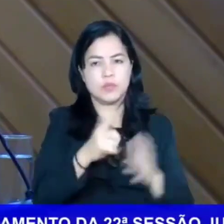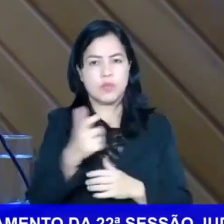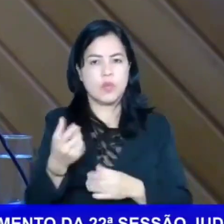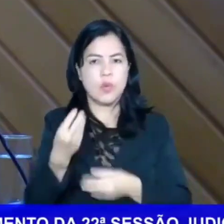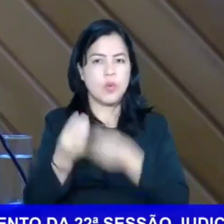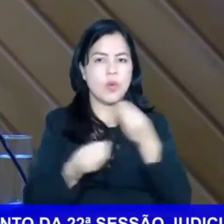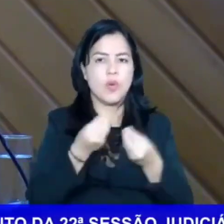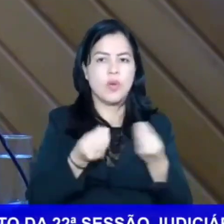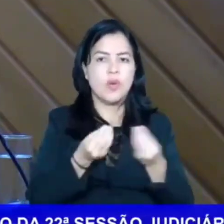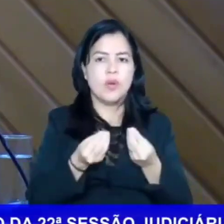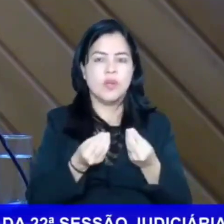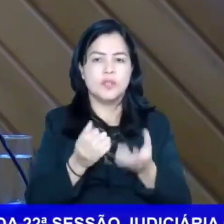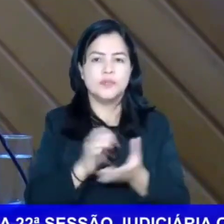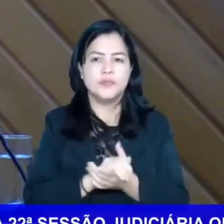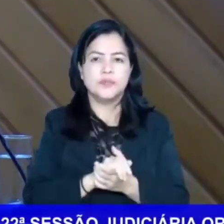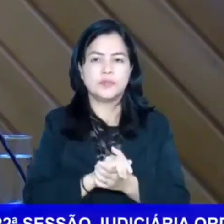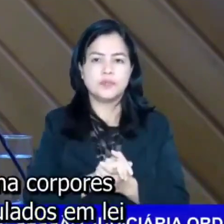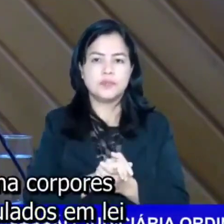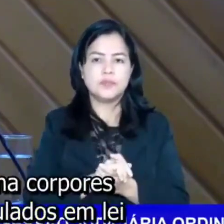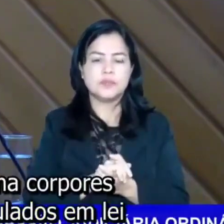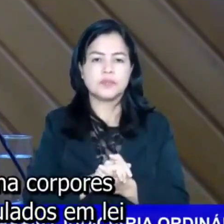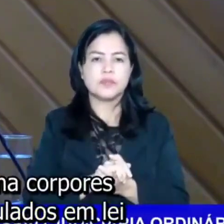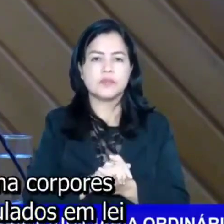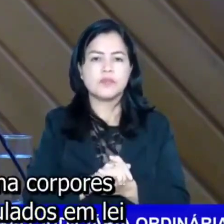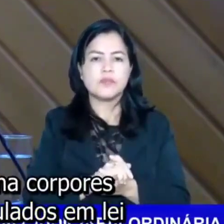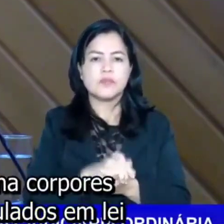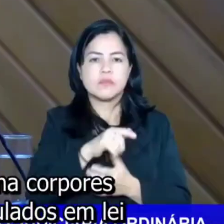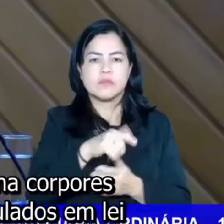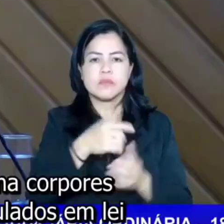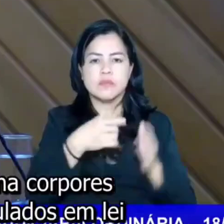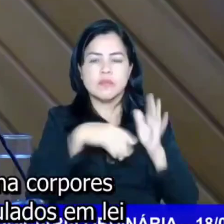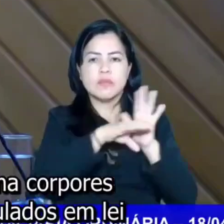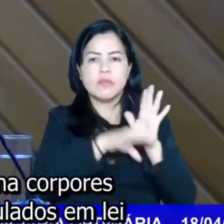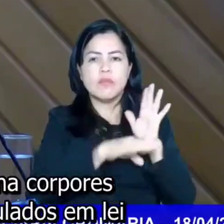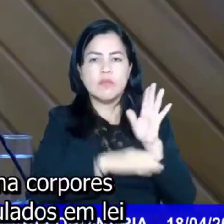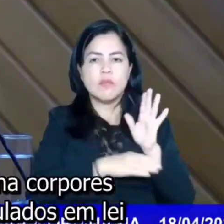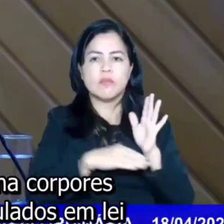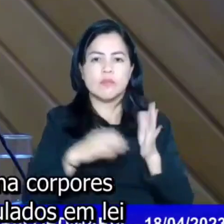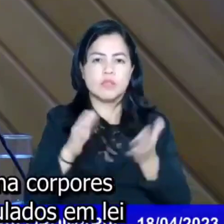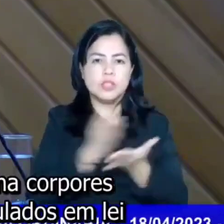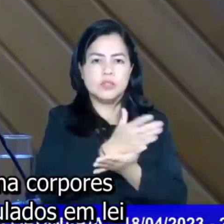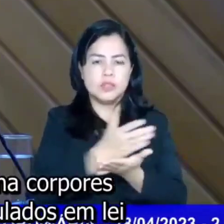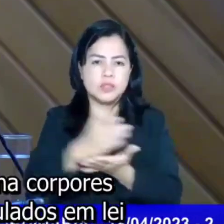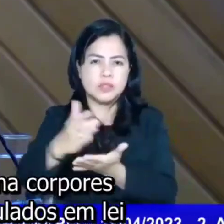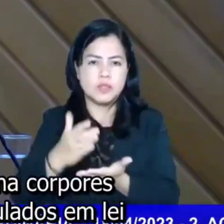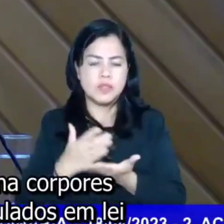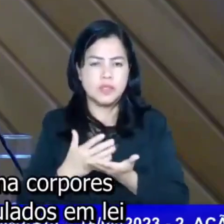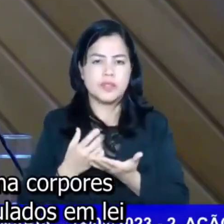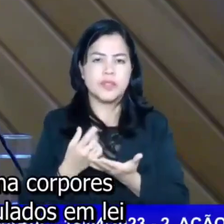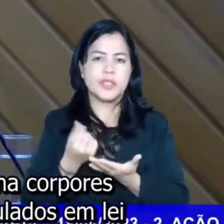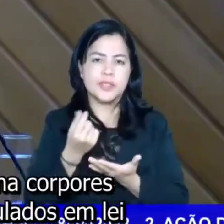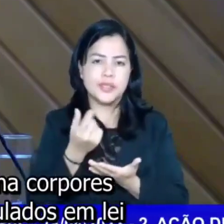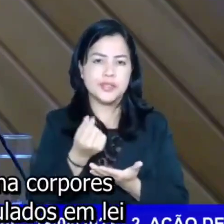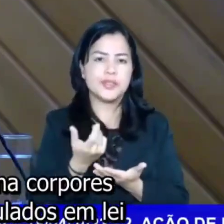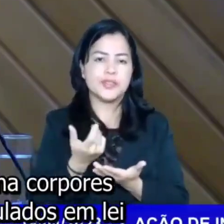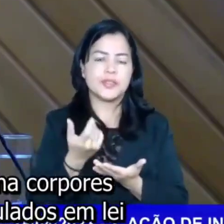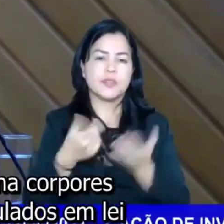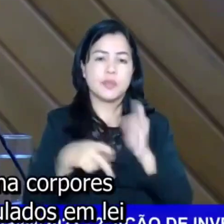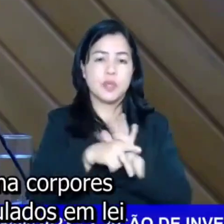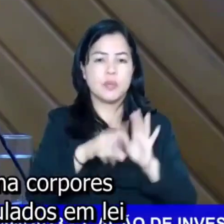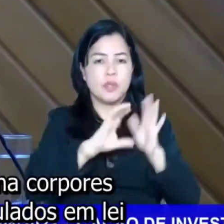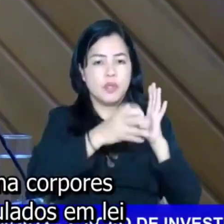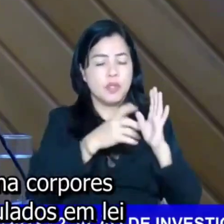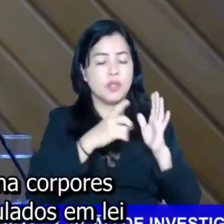temos como fazer vamos dizer assim, esse critério de divisão interna corporis do partido. Nós temos